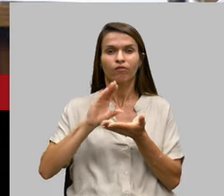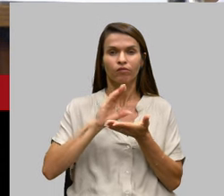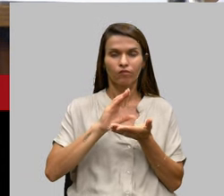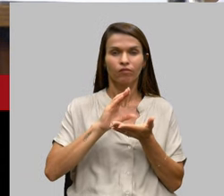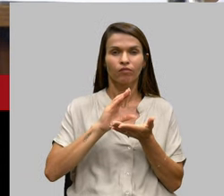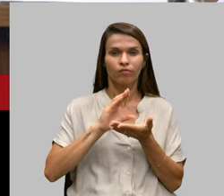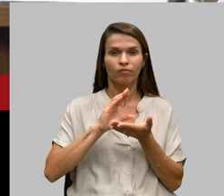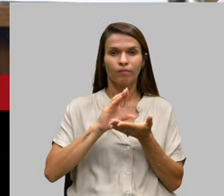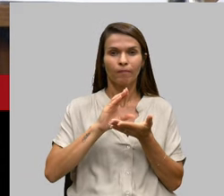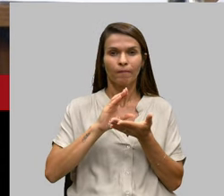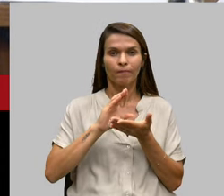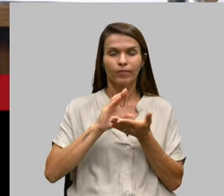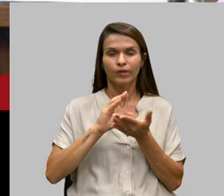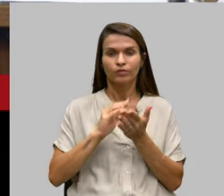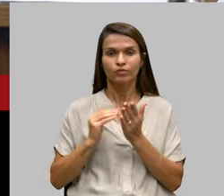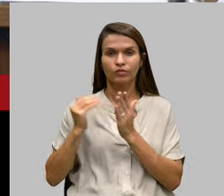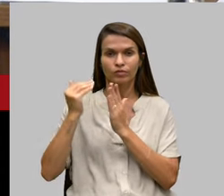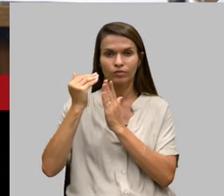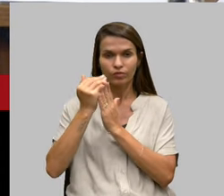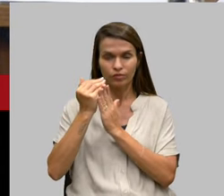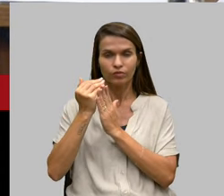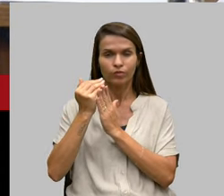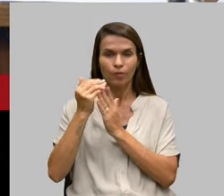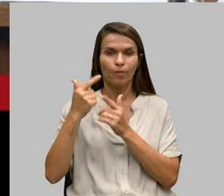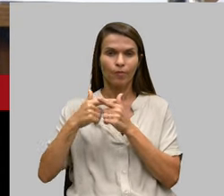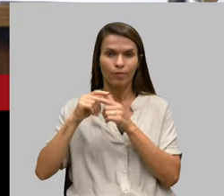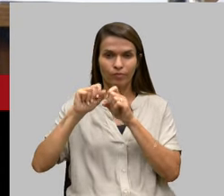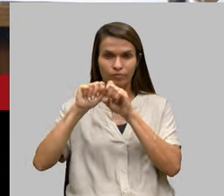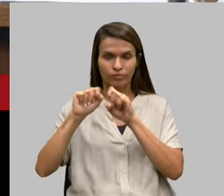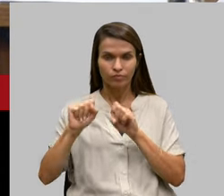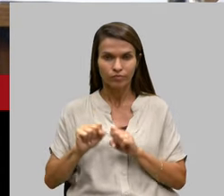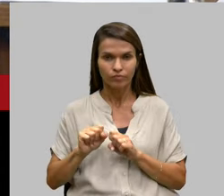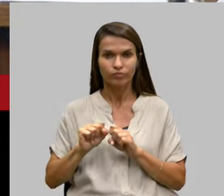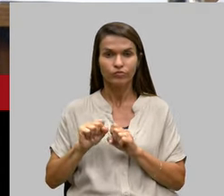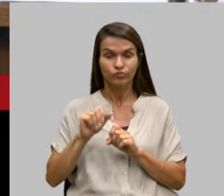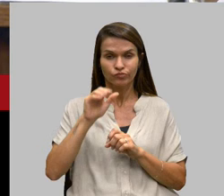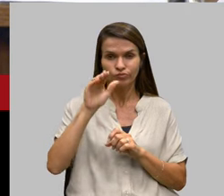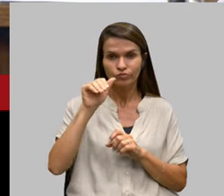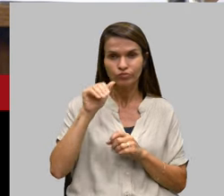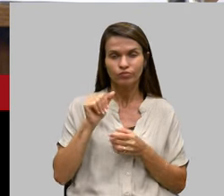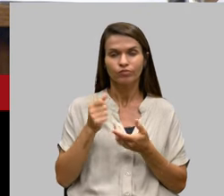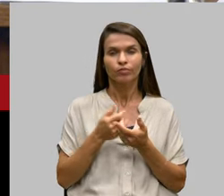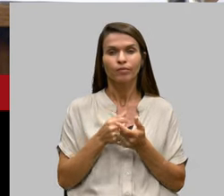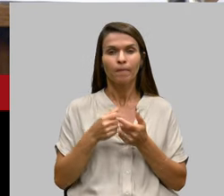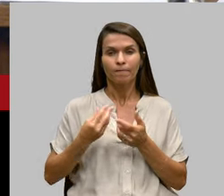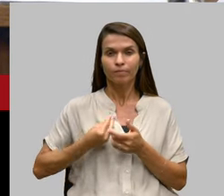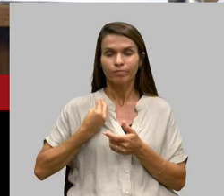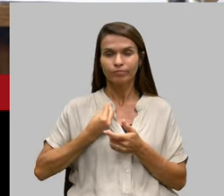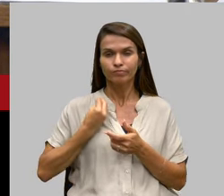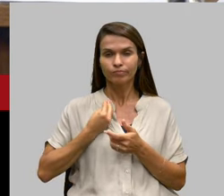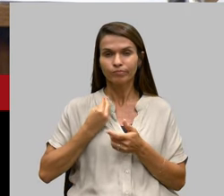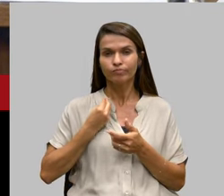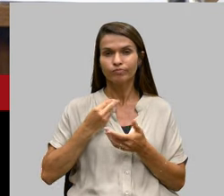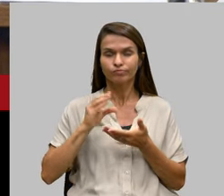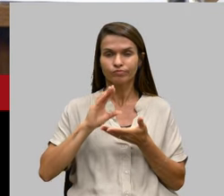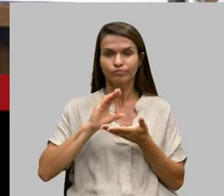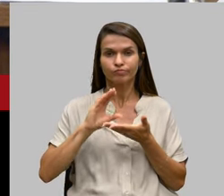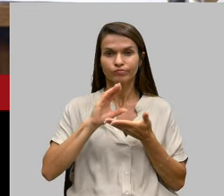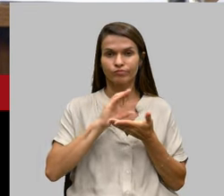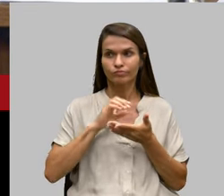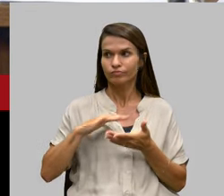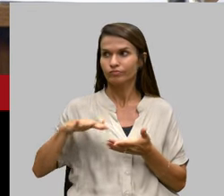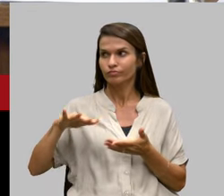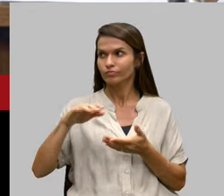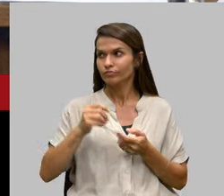do sistema chama por meio da criação de uma contribuição extraordinária que é possível ser